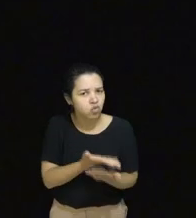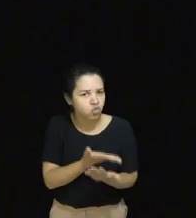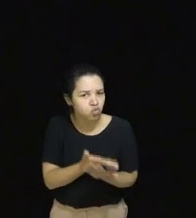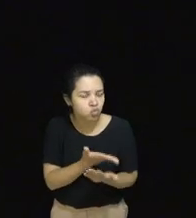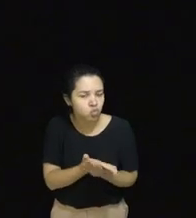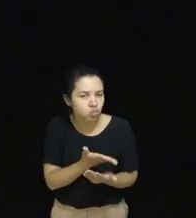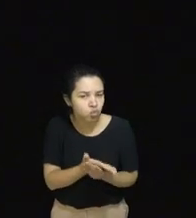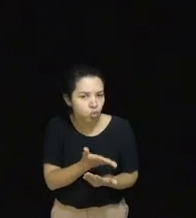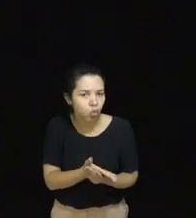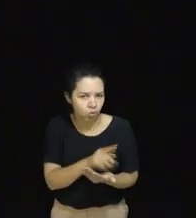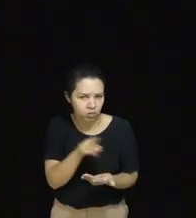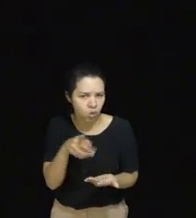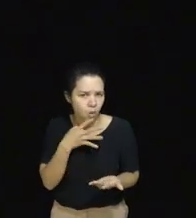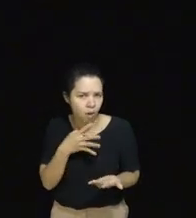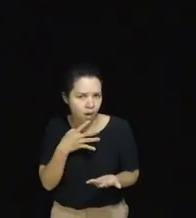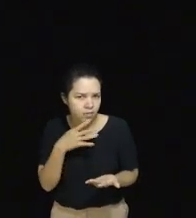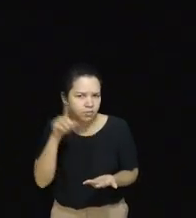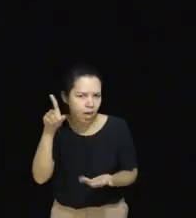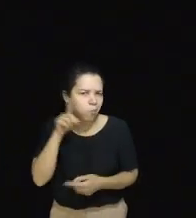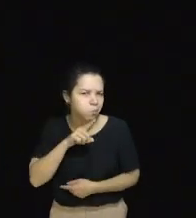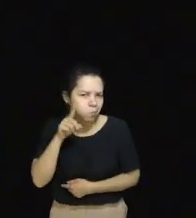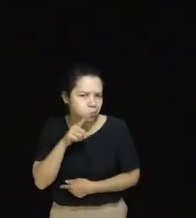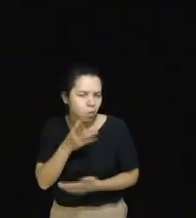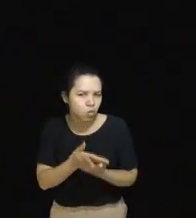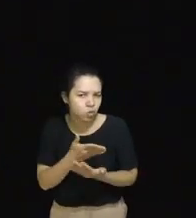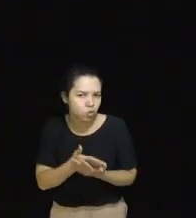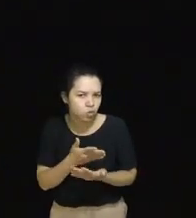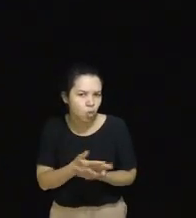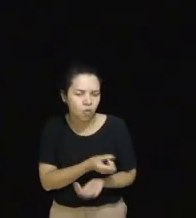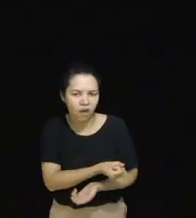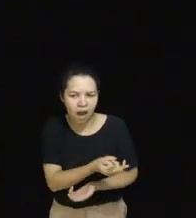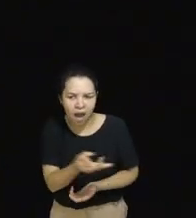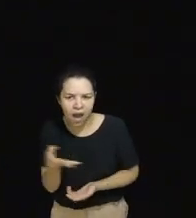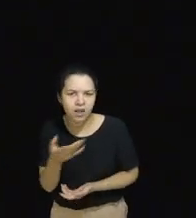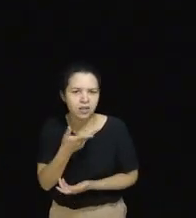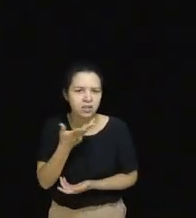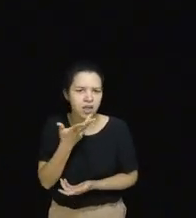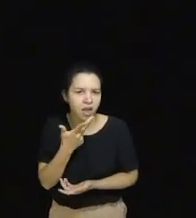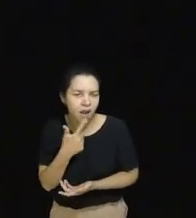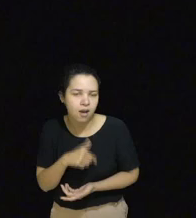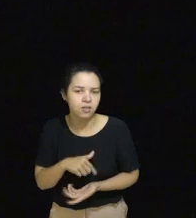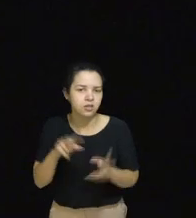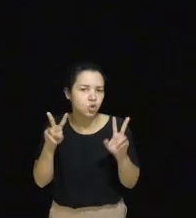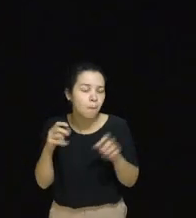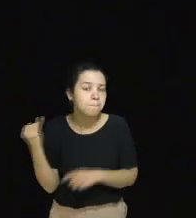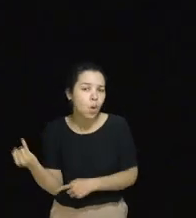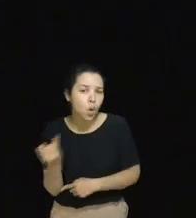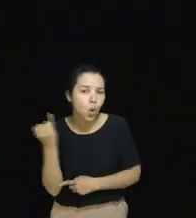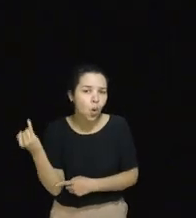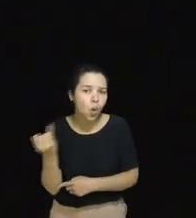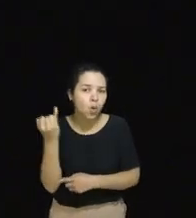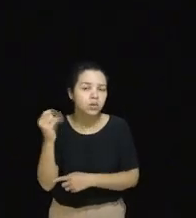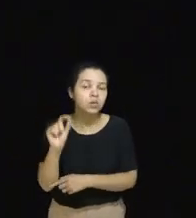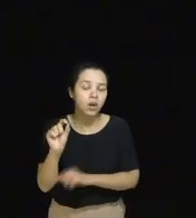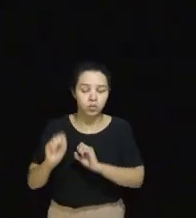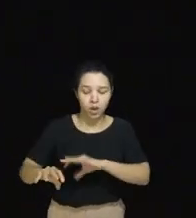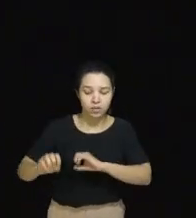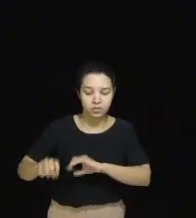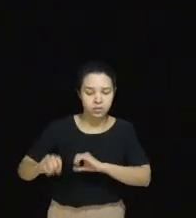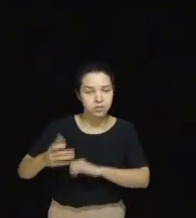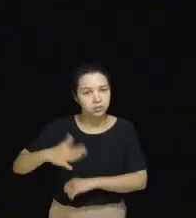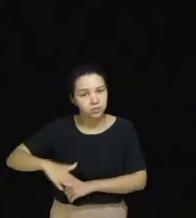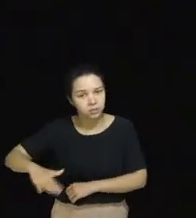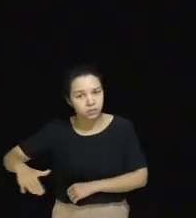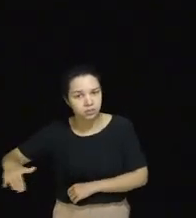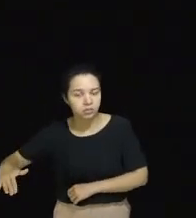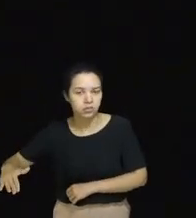que foram feitos nos Estados Unidos, com não sei quantas crianças, da importância da educação infantil, o que ela representa para a vida da criança no futuro e tal. Mas não é